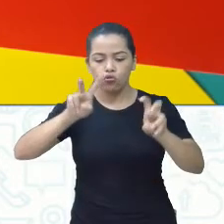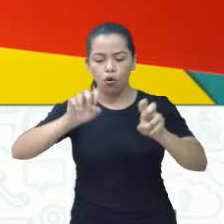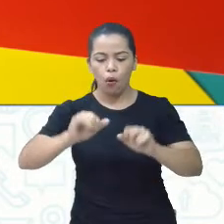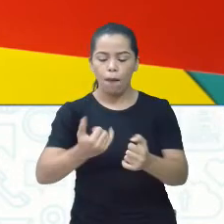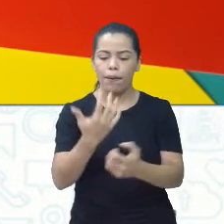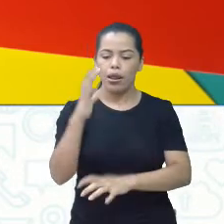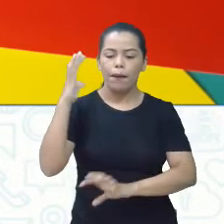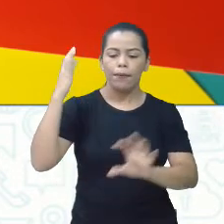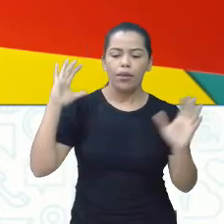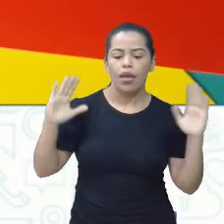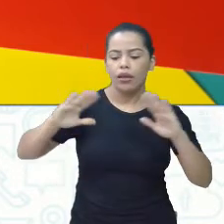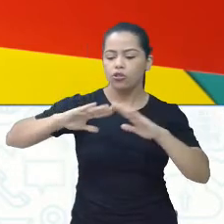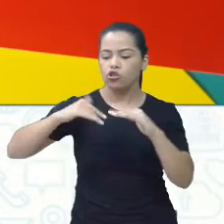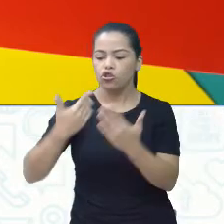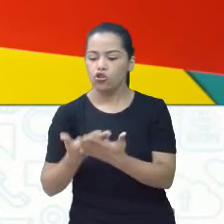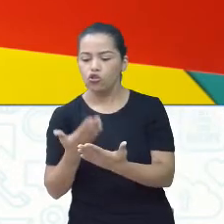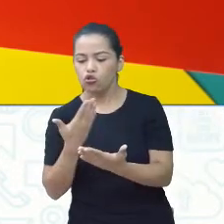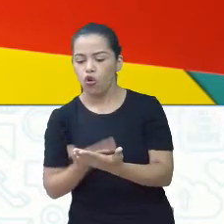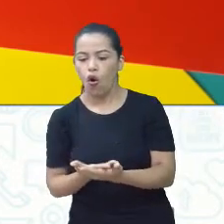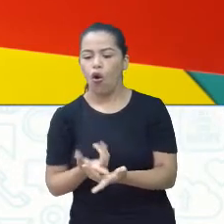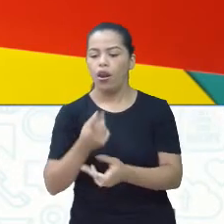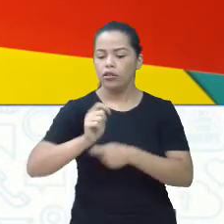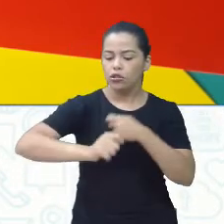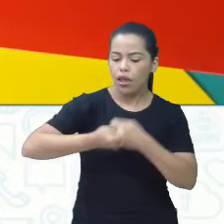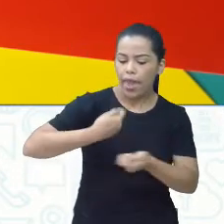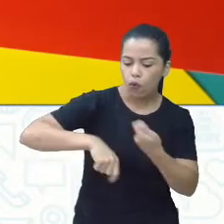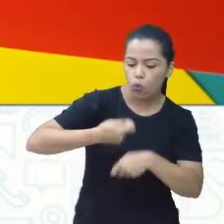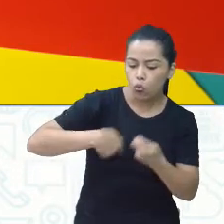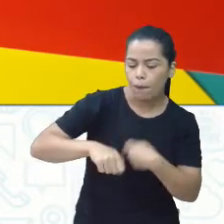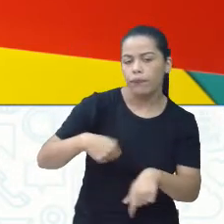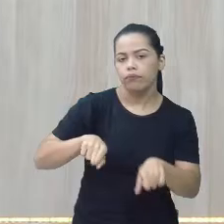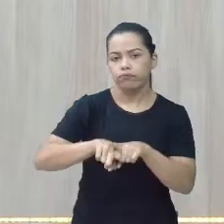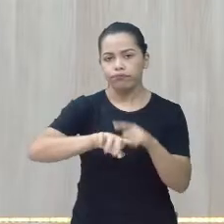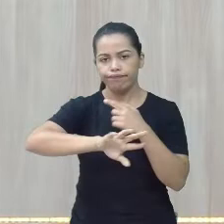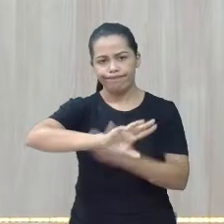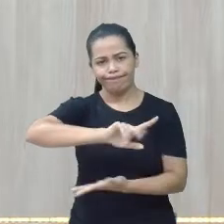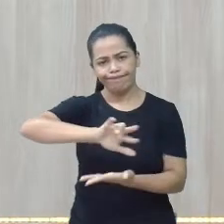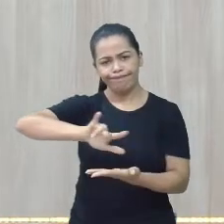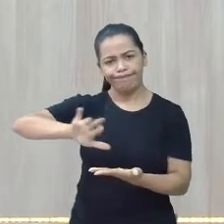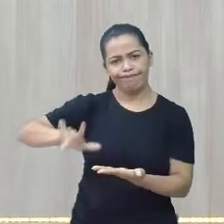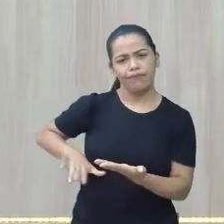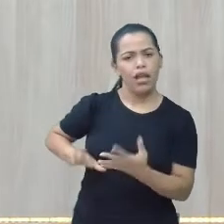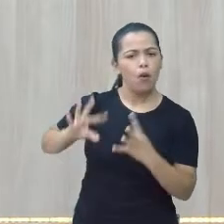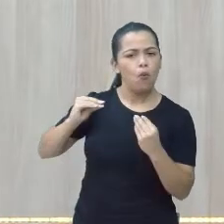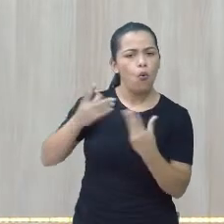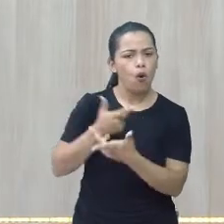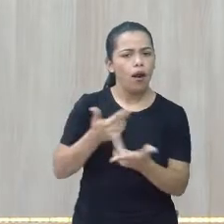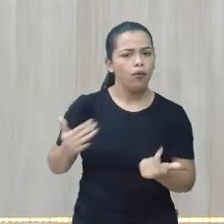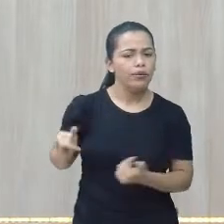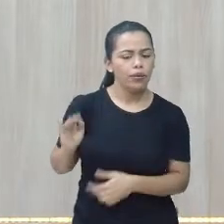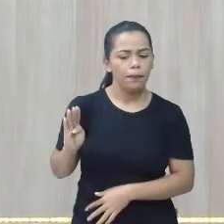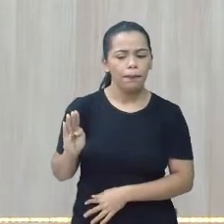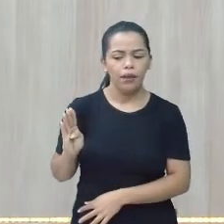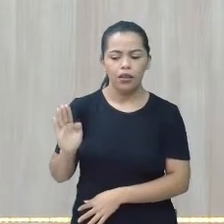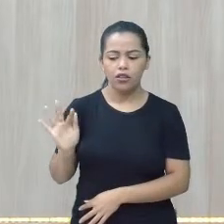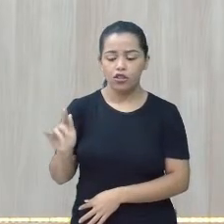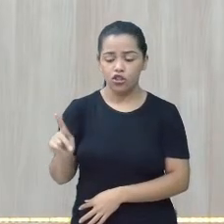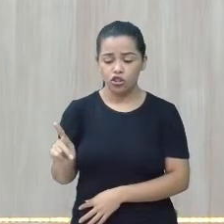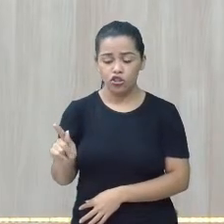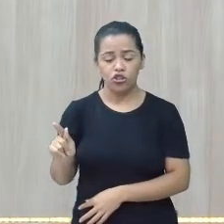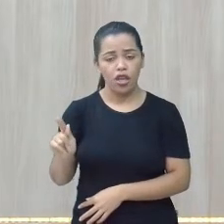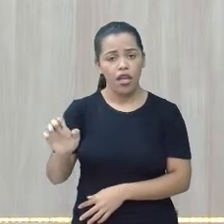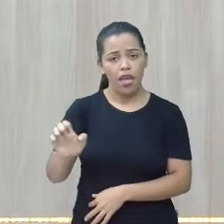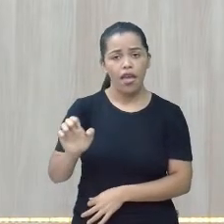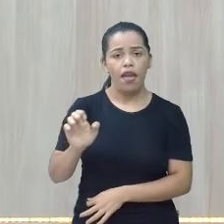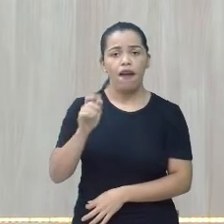de escolaridade, entre inúmeros dados. Então, assim, é muita coisa que passa pelo IBGE. Então, quando a gente está lá respondendo